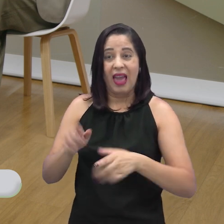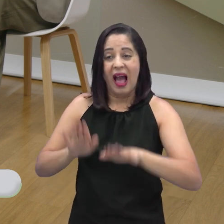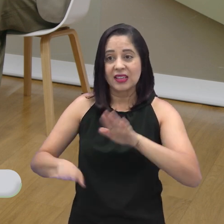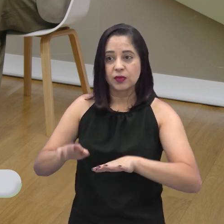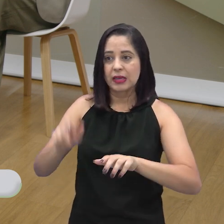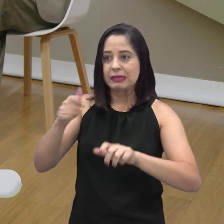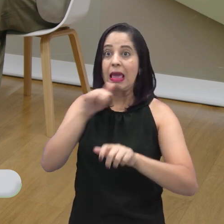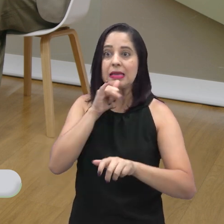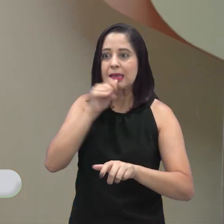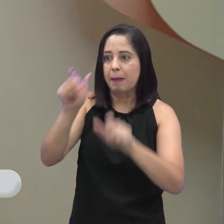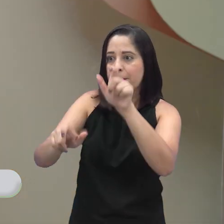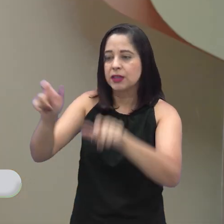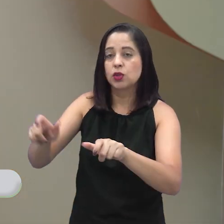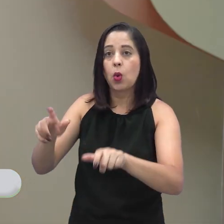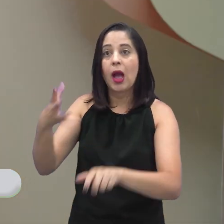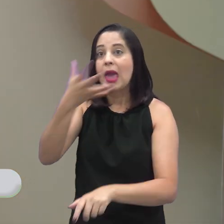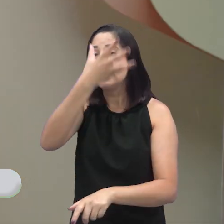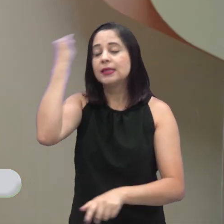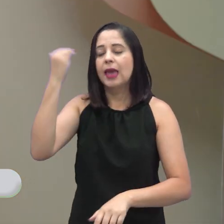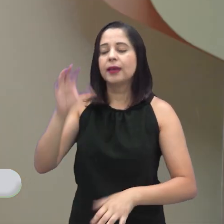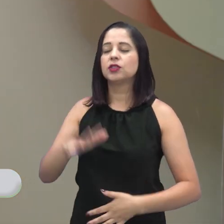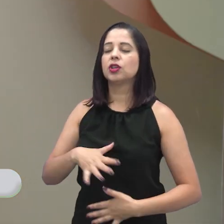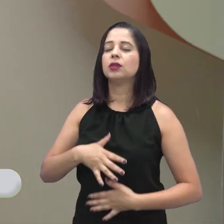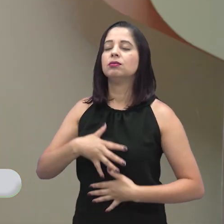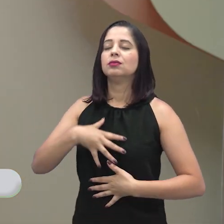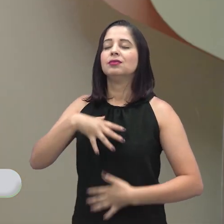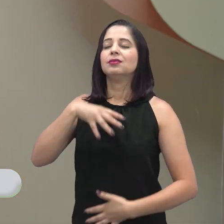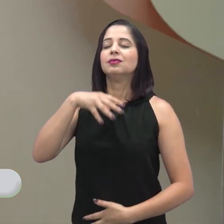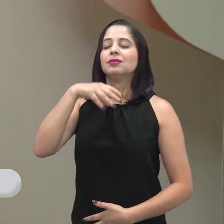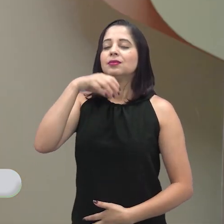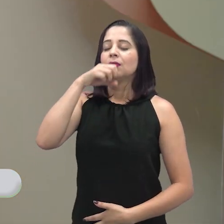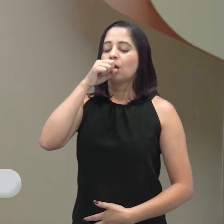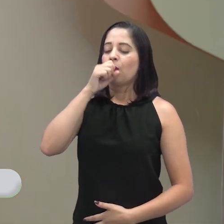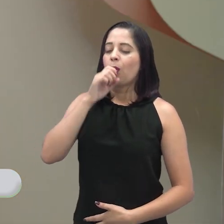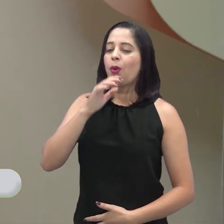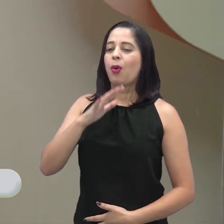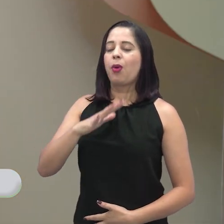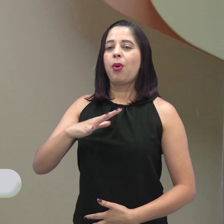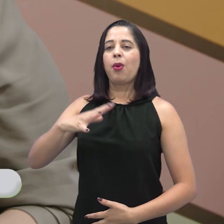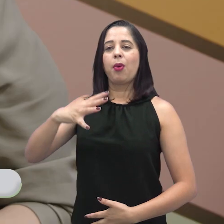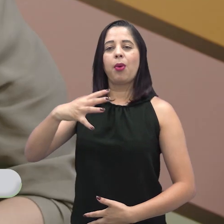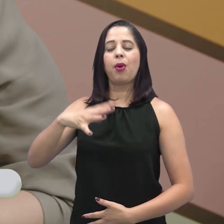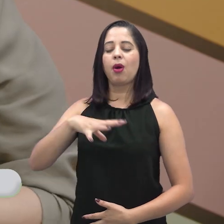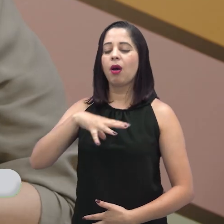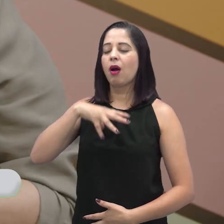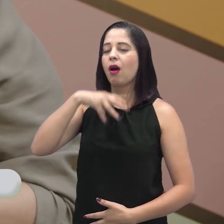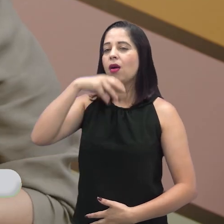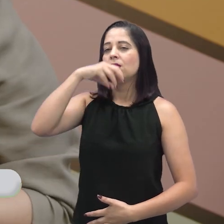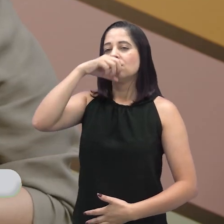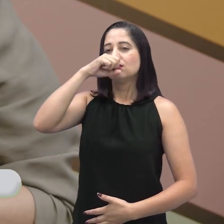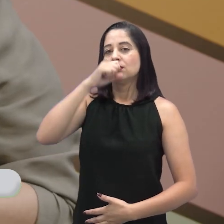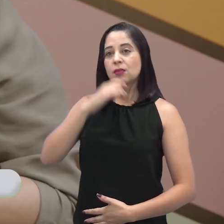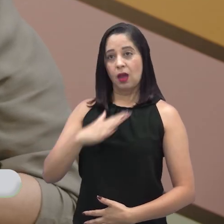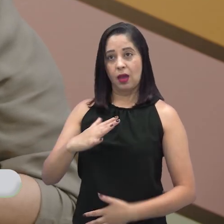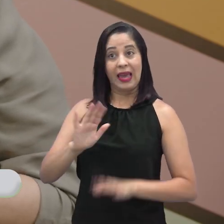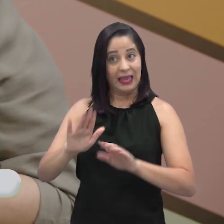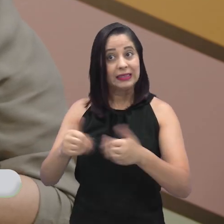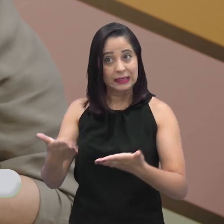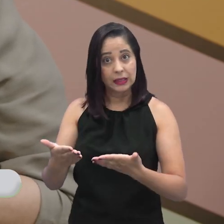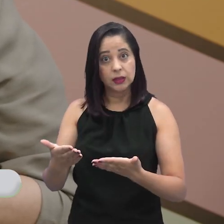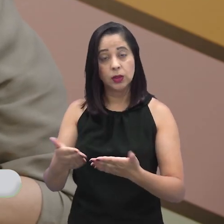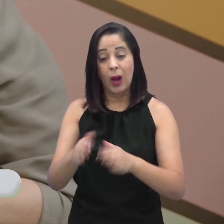mas que é básica, né? Esse momento de você praticar essa respiração consciente, né? Então, na infância,